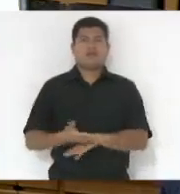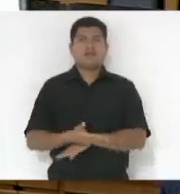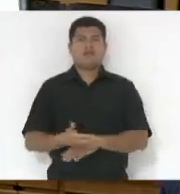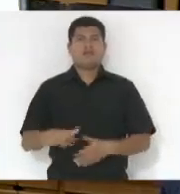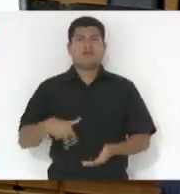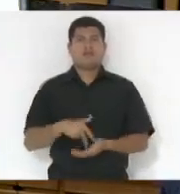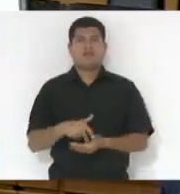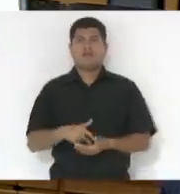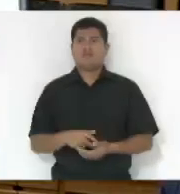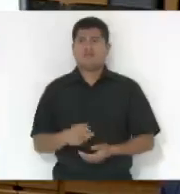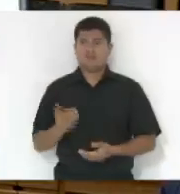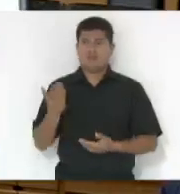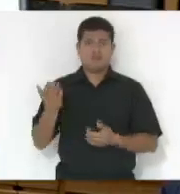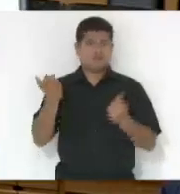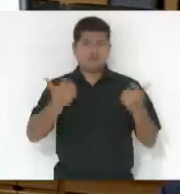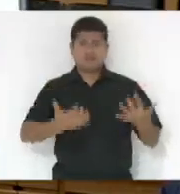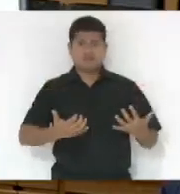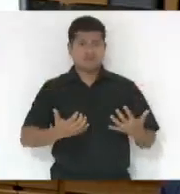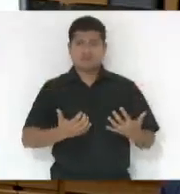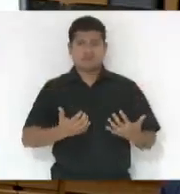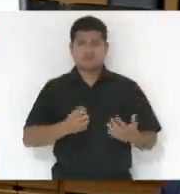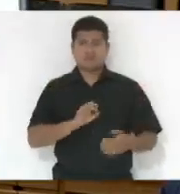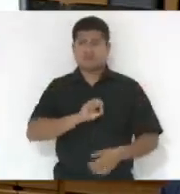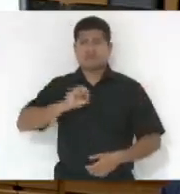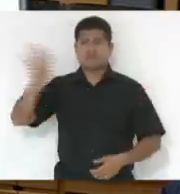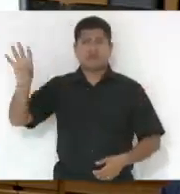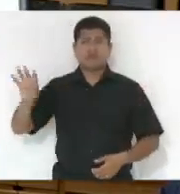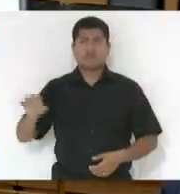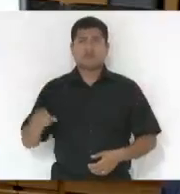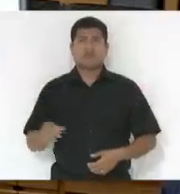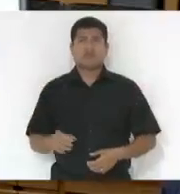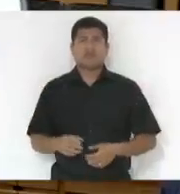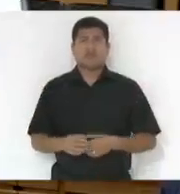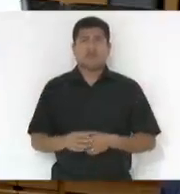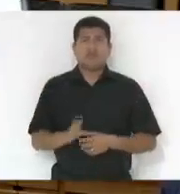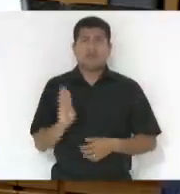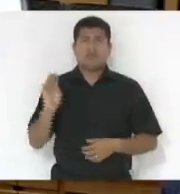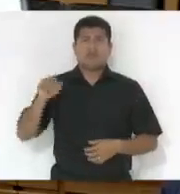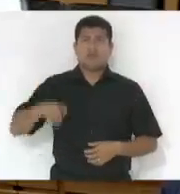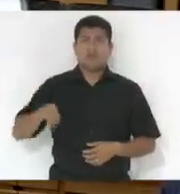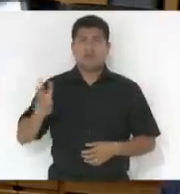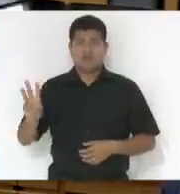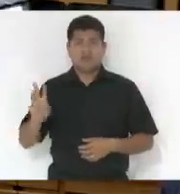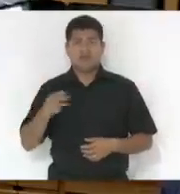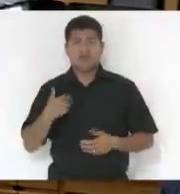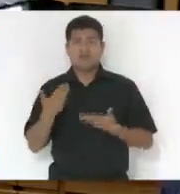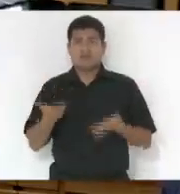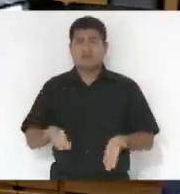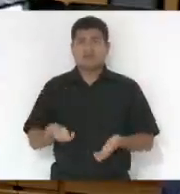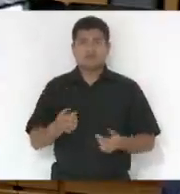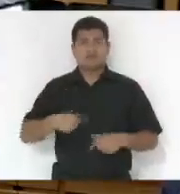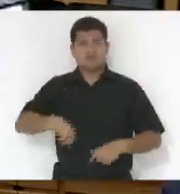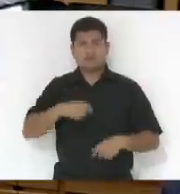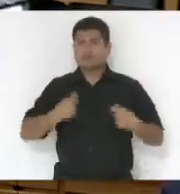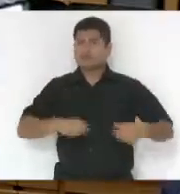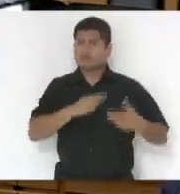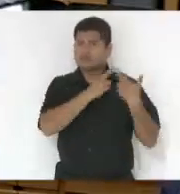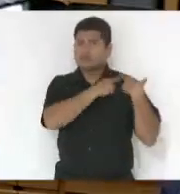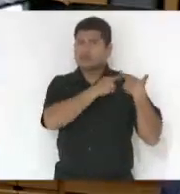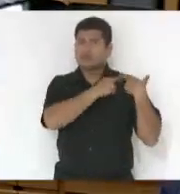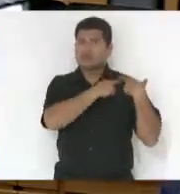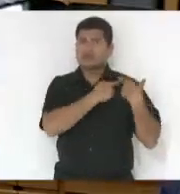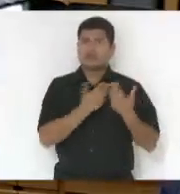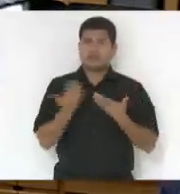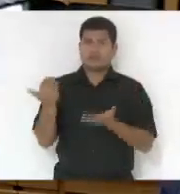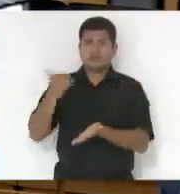vai embora de Santa Catarina. Olha o que trouxe a BMW para Santa Catarina, nós temos que ser responsáveis aqui. E o secretário